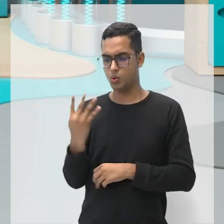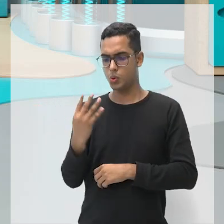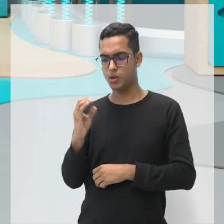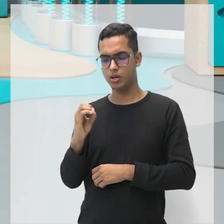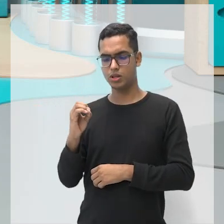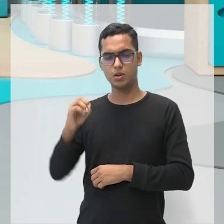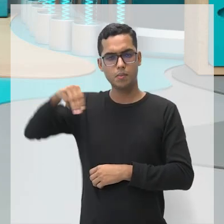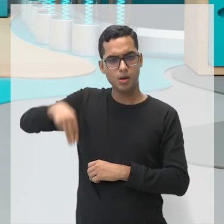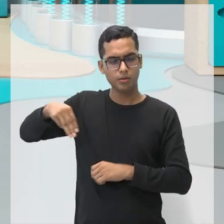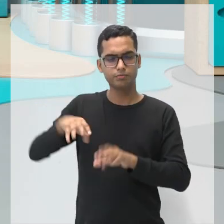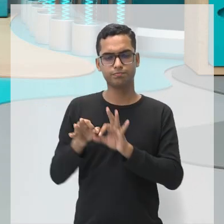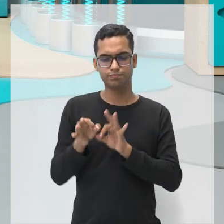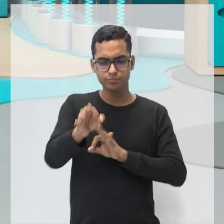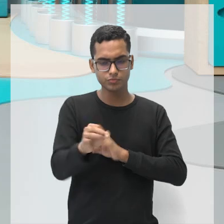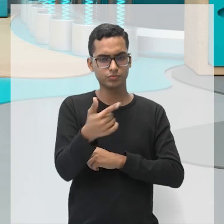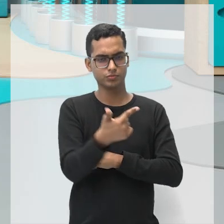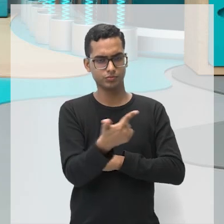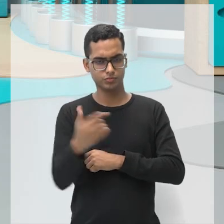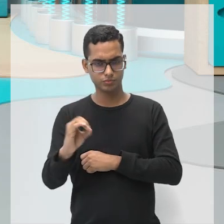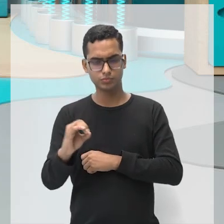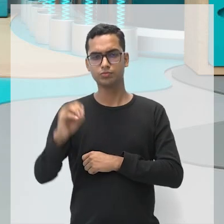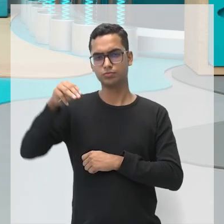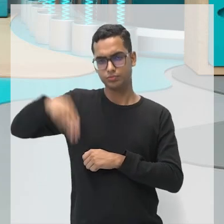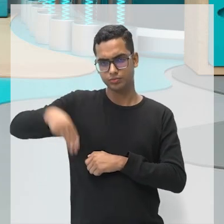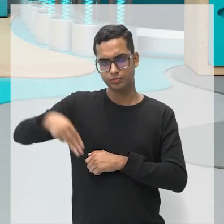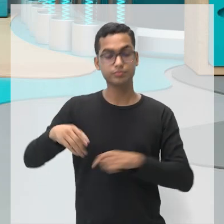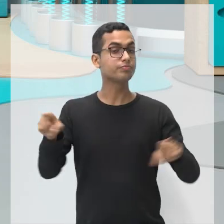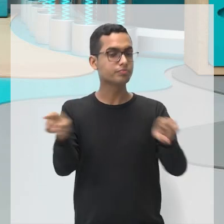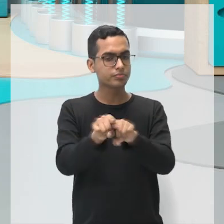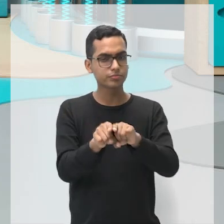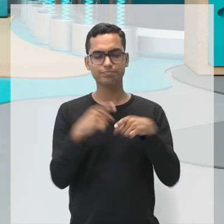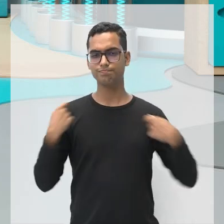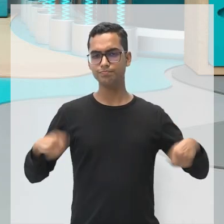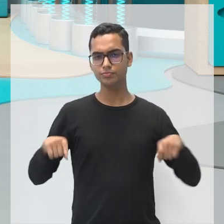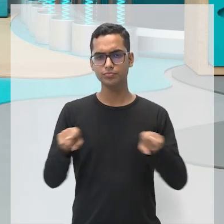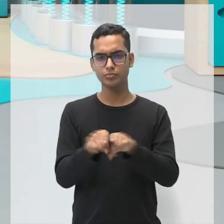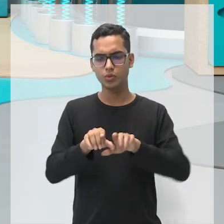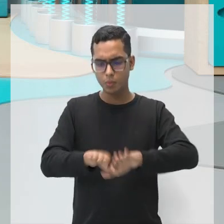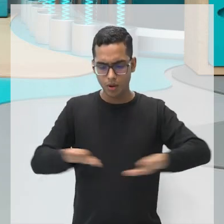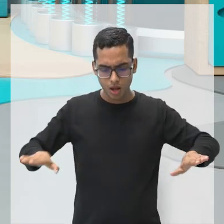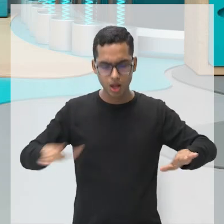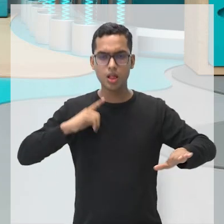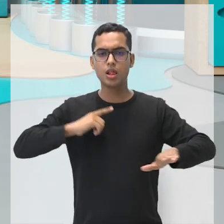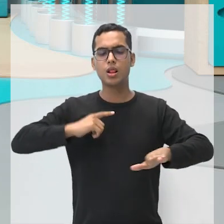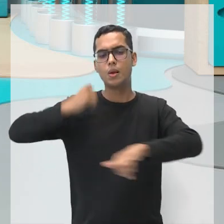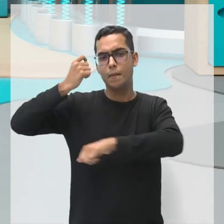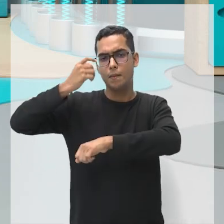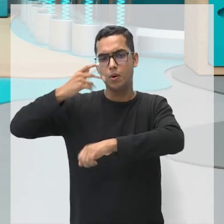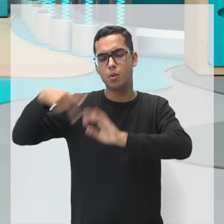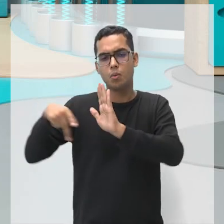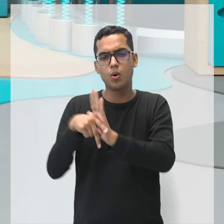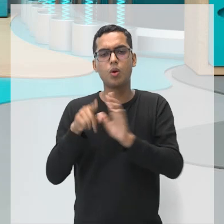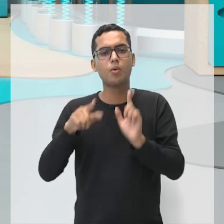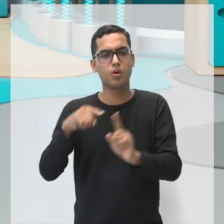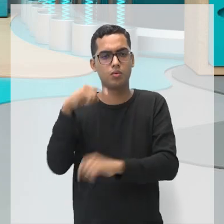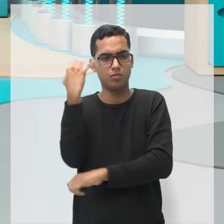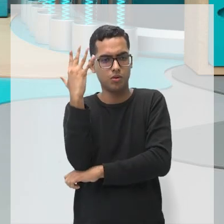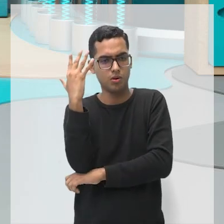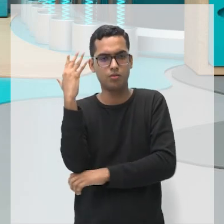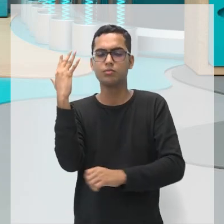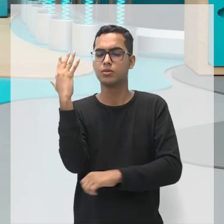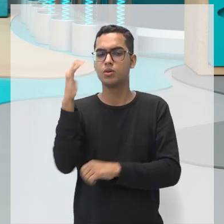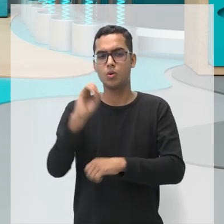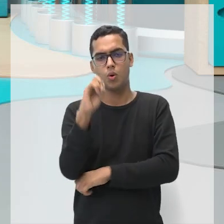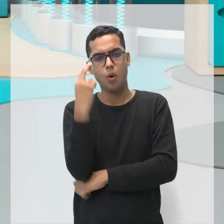por 20 metros de largura. Essa quadra ela precisa também ter um piso, olha só, de madeira ou um piso